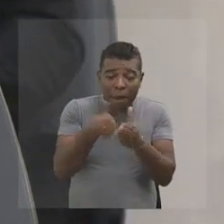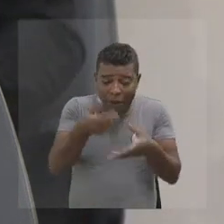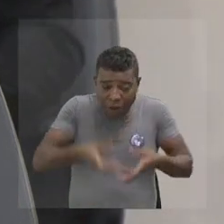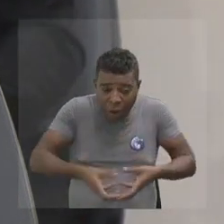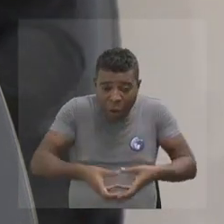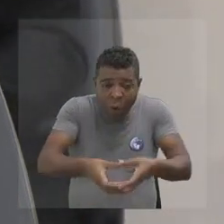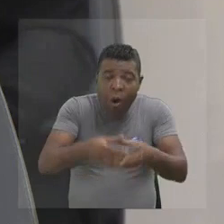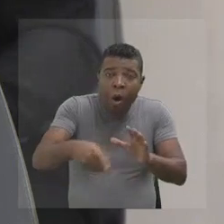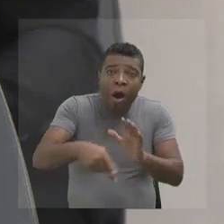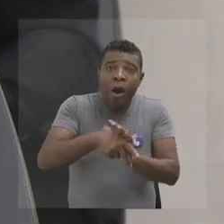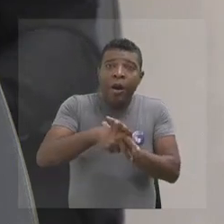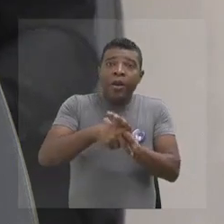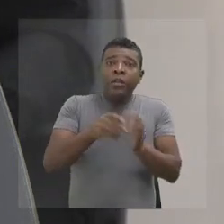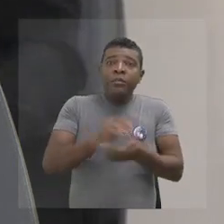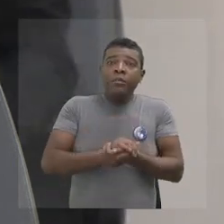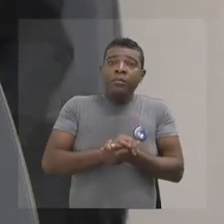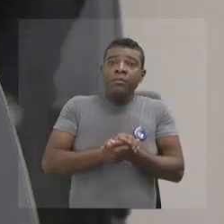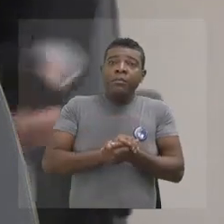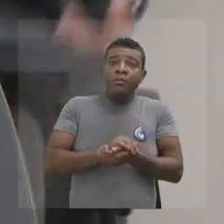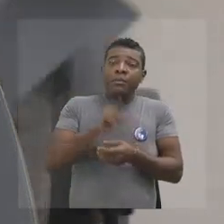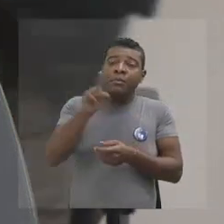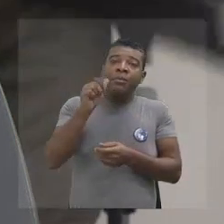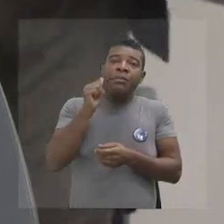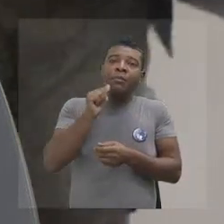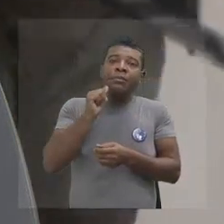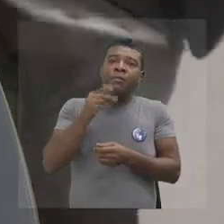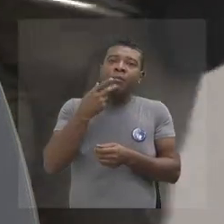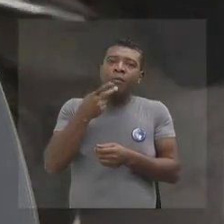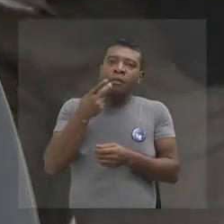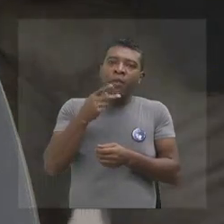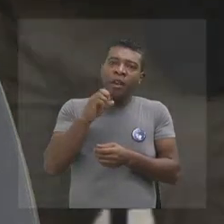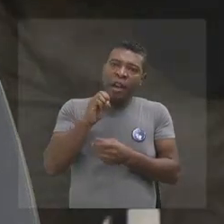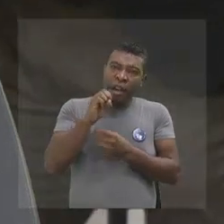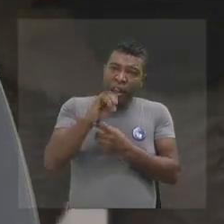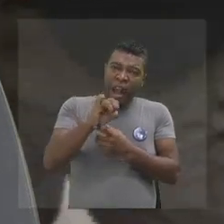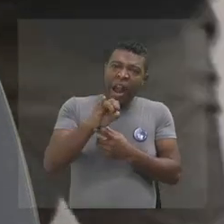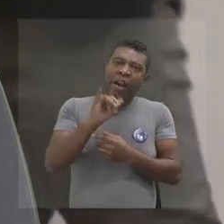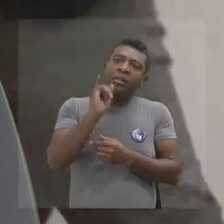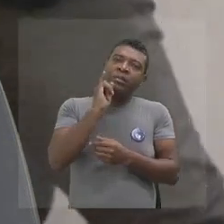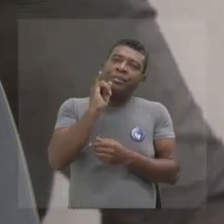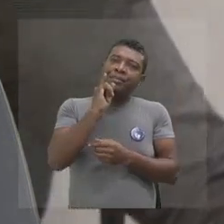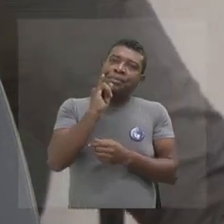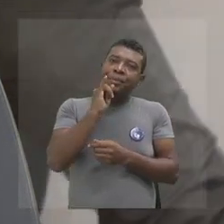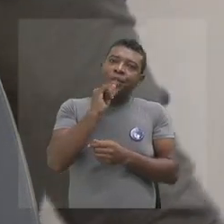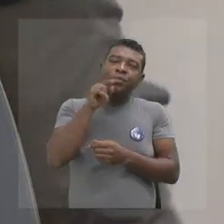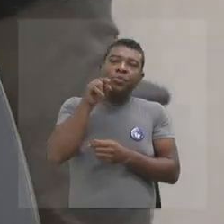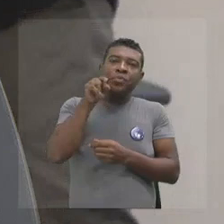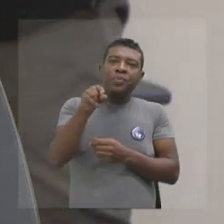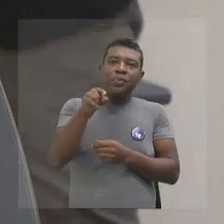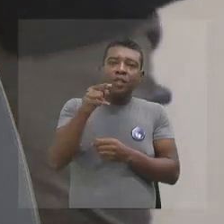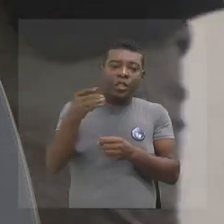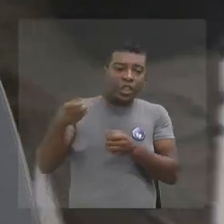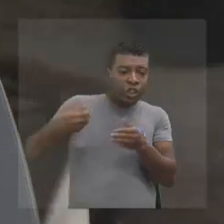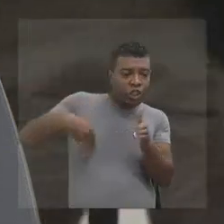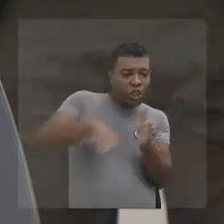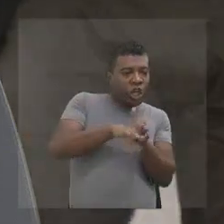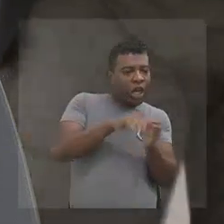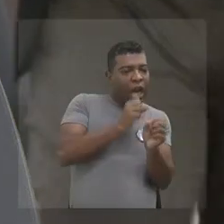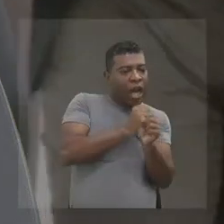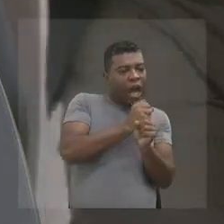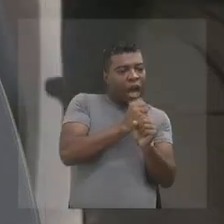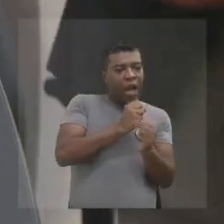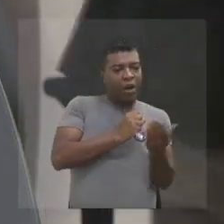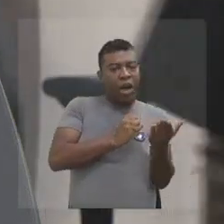Play livrou falou assim se você estivessem chegado alguns anos antes a minha filha não teria perdido o pé porque ela precisava colocar